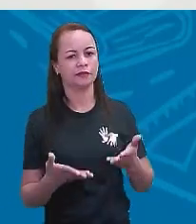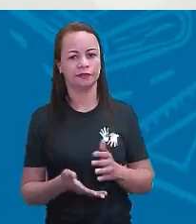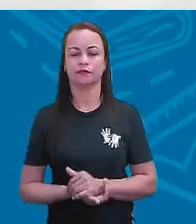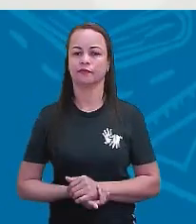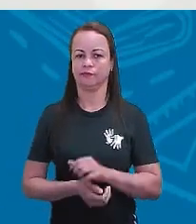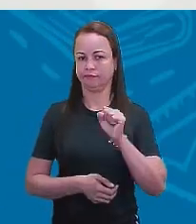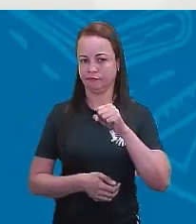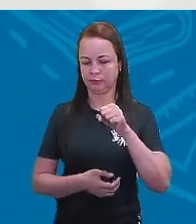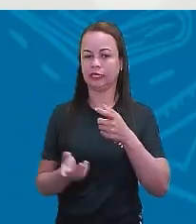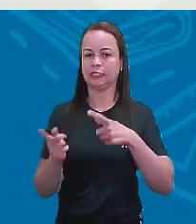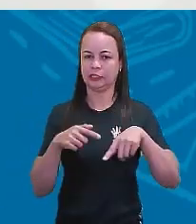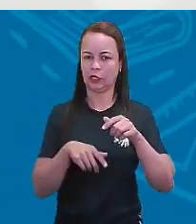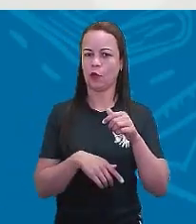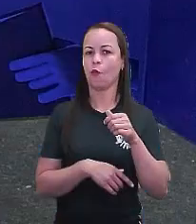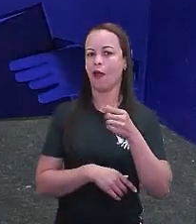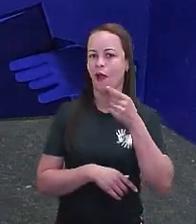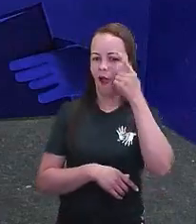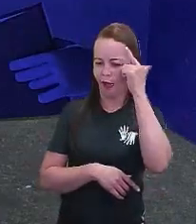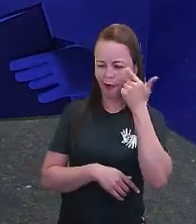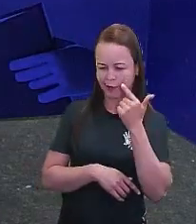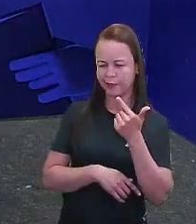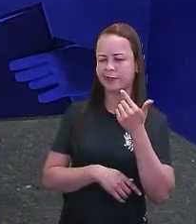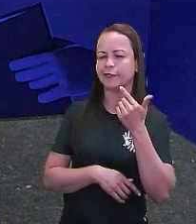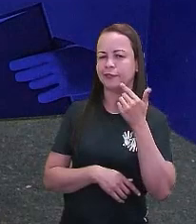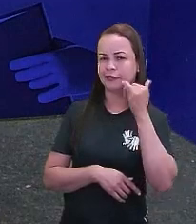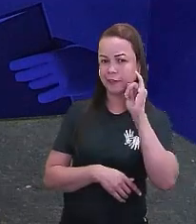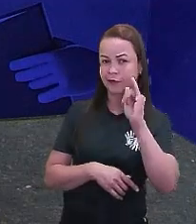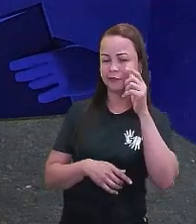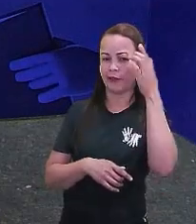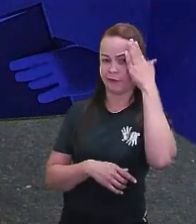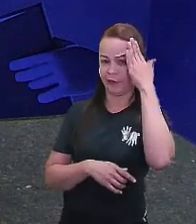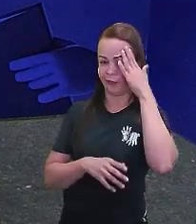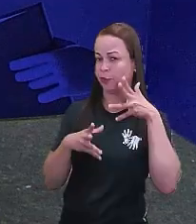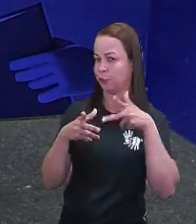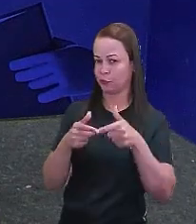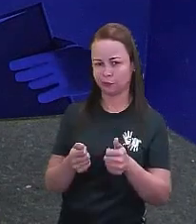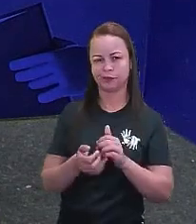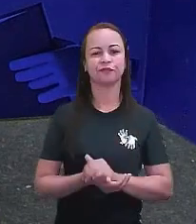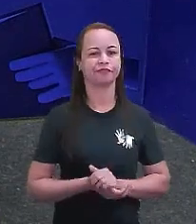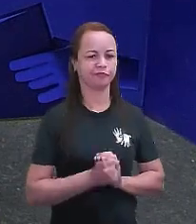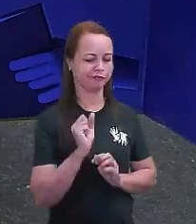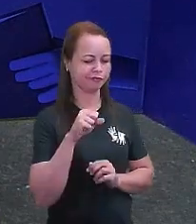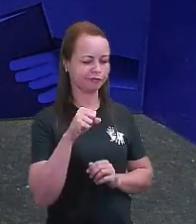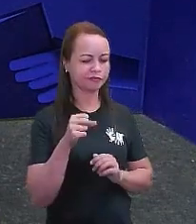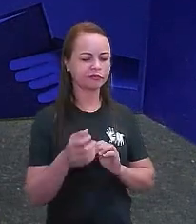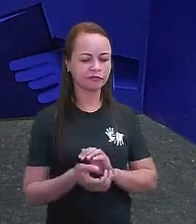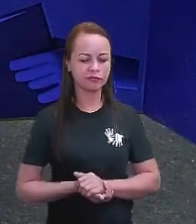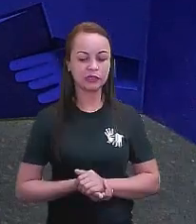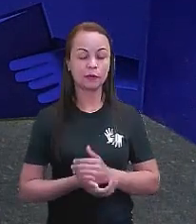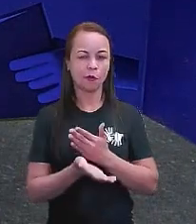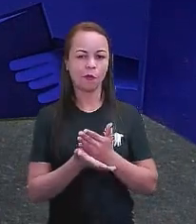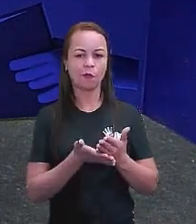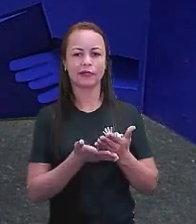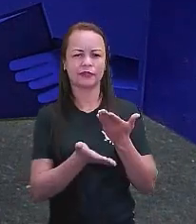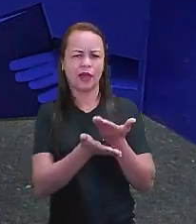Lilinha tá entendendo tudo, né, Lilinha? E aí? Para começar a nossa aula, a gente sempre começa com